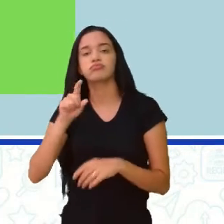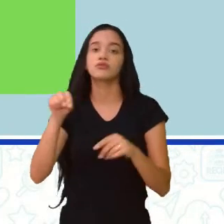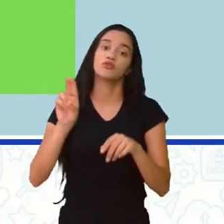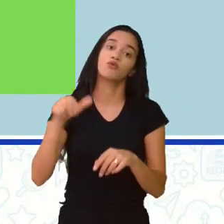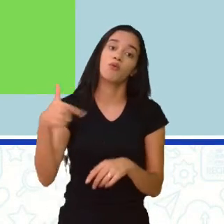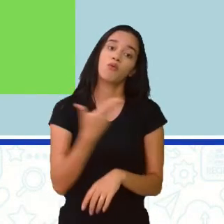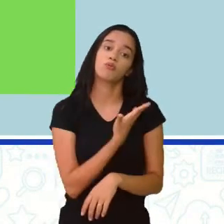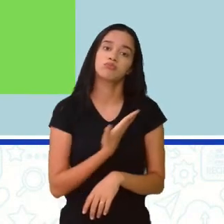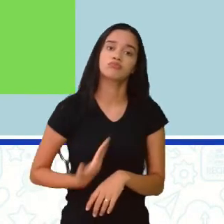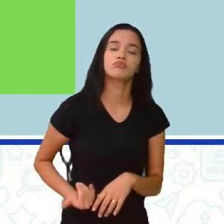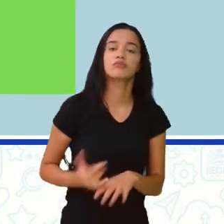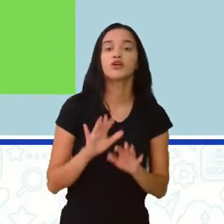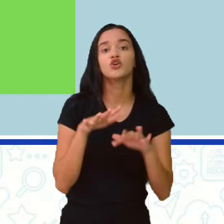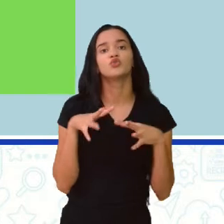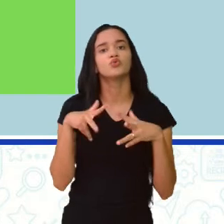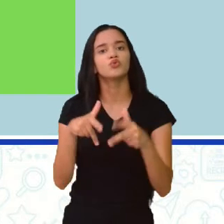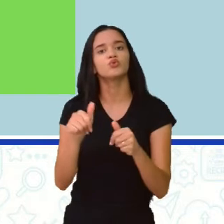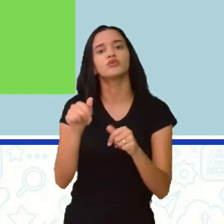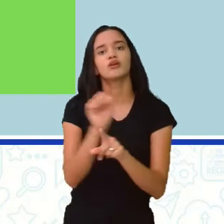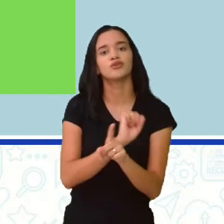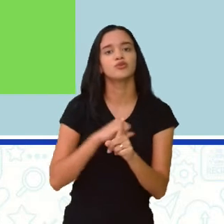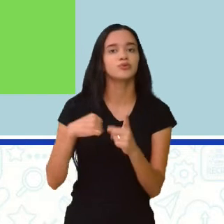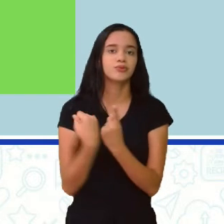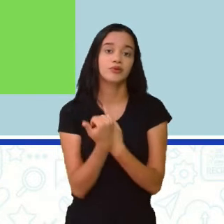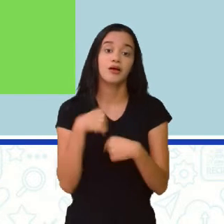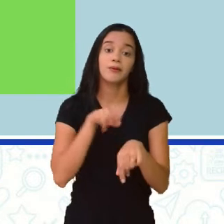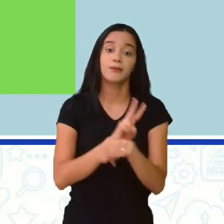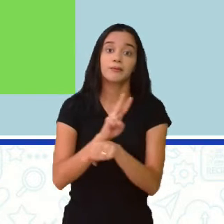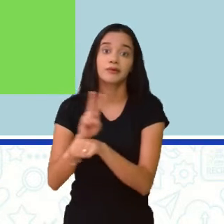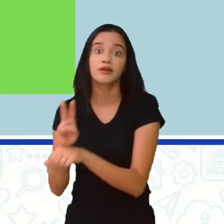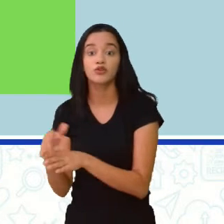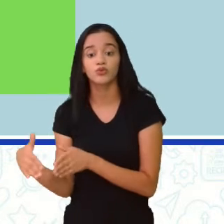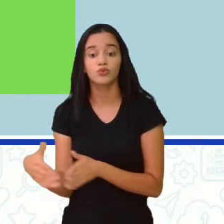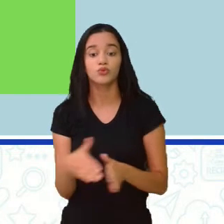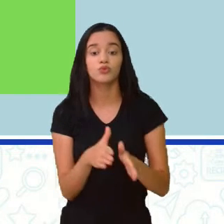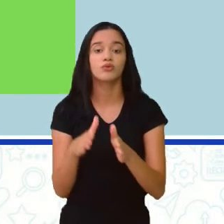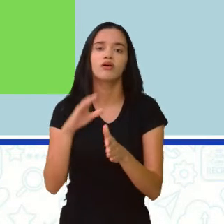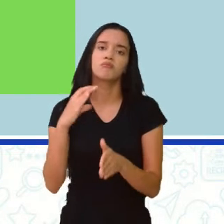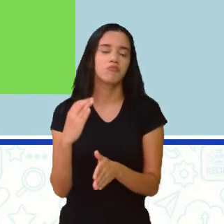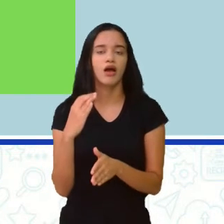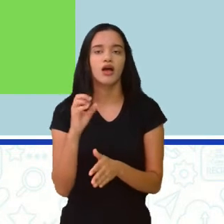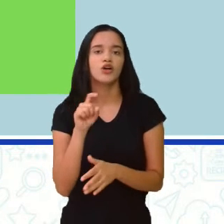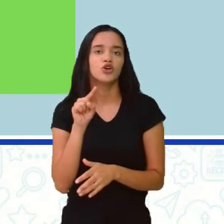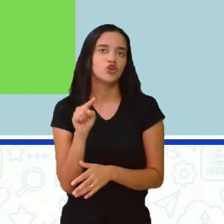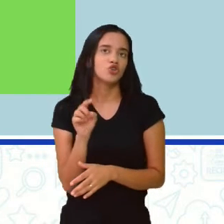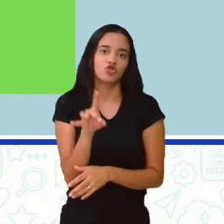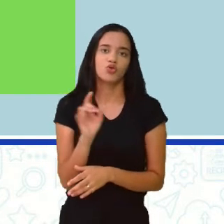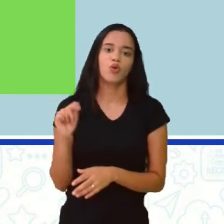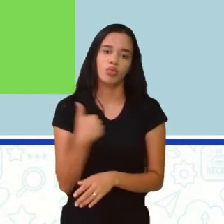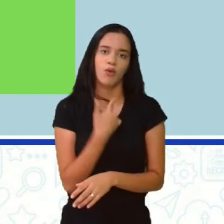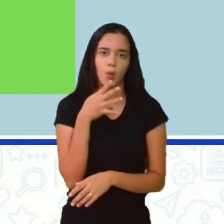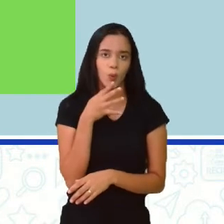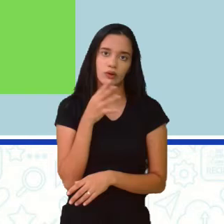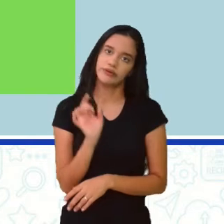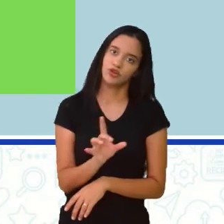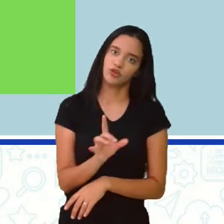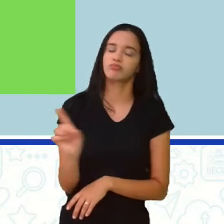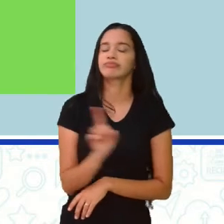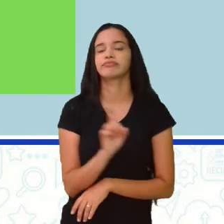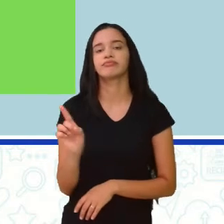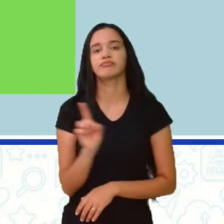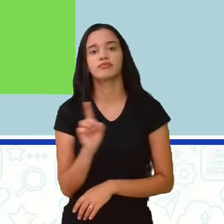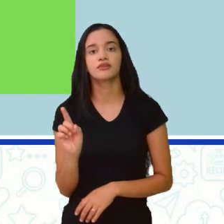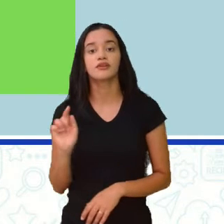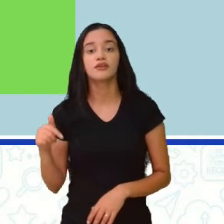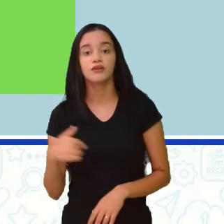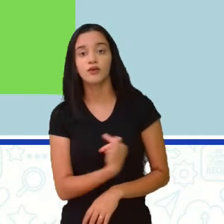toda a sociedade podemos fazer para preservar o Rio Capibaribe? Então, não adianta só nós conhecermos.